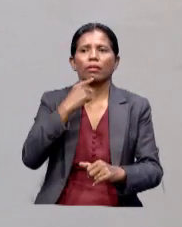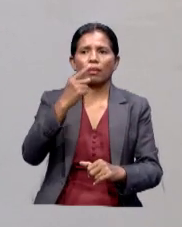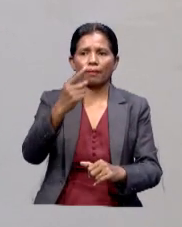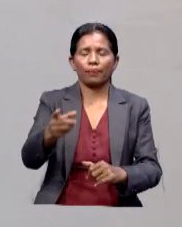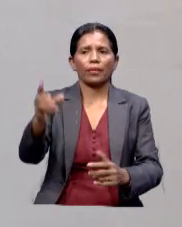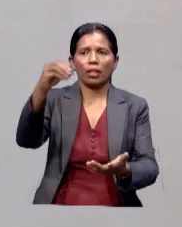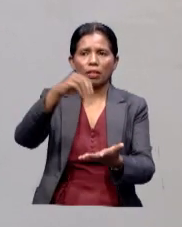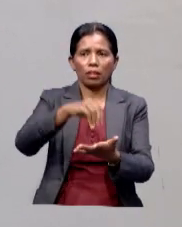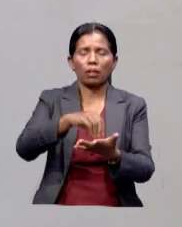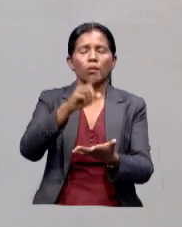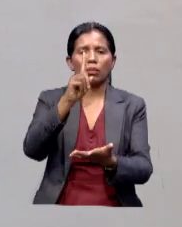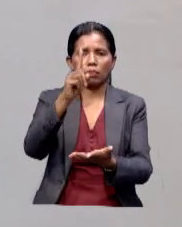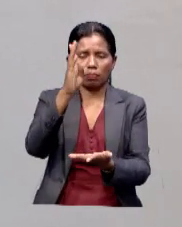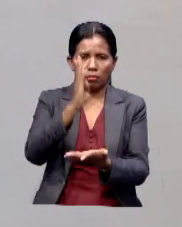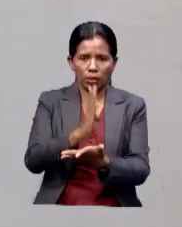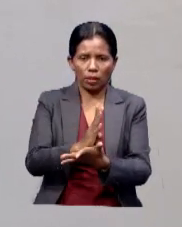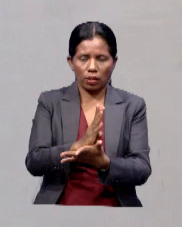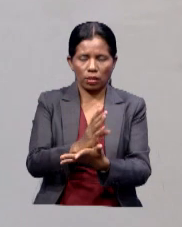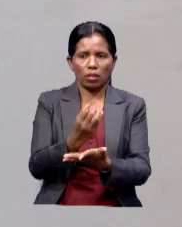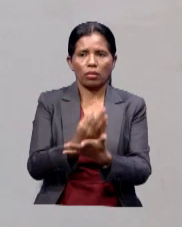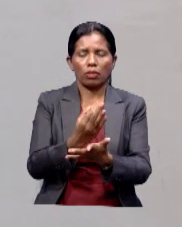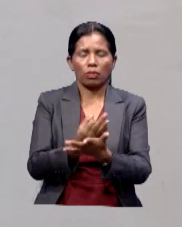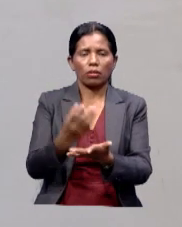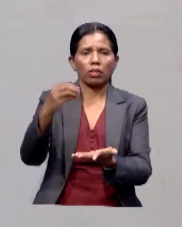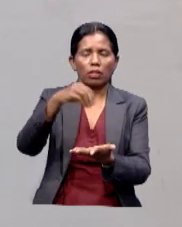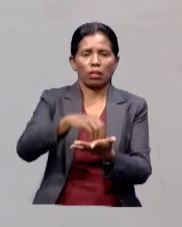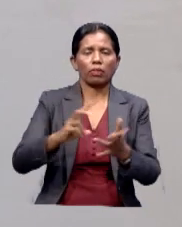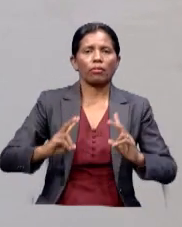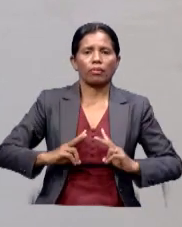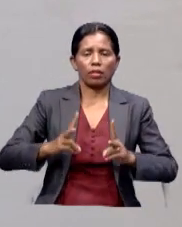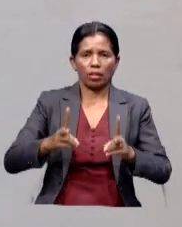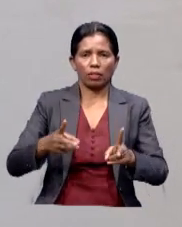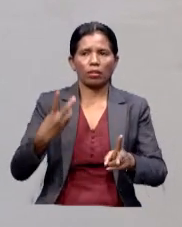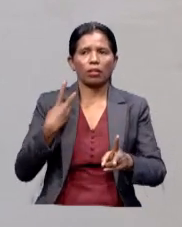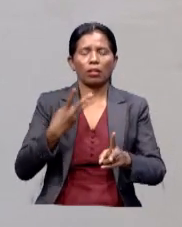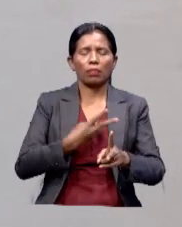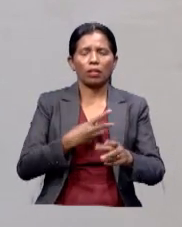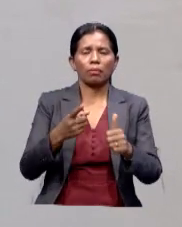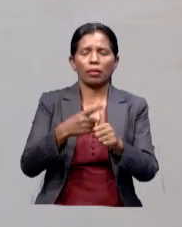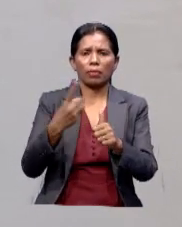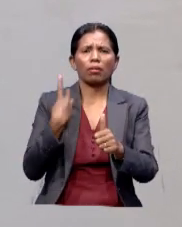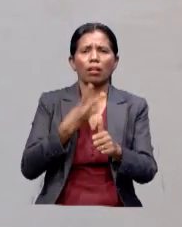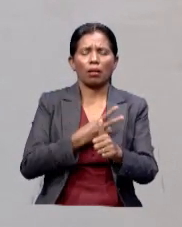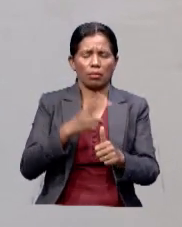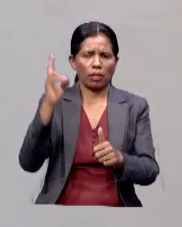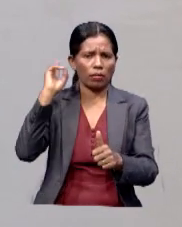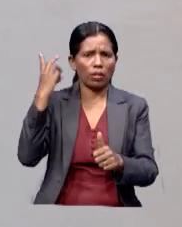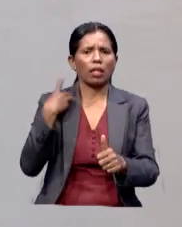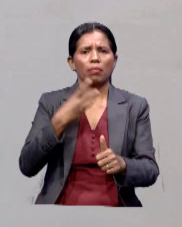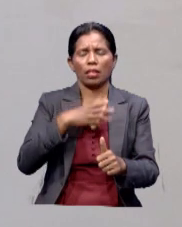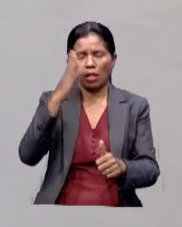tau 1 bilhão ba fundo investimento veterano. Nebe amene fofong am kontrona amnya hanuin dia